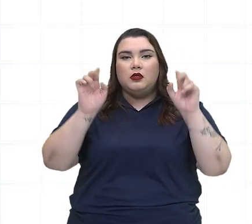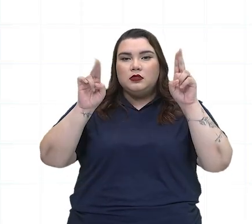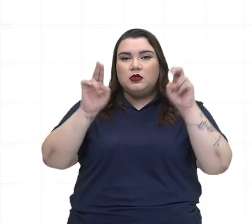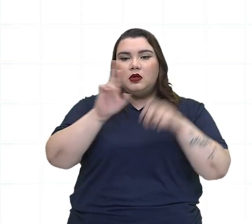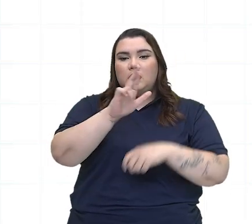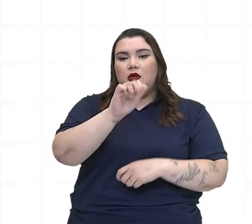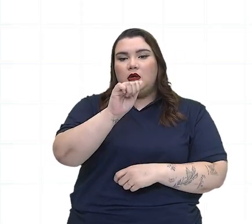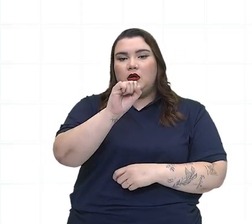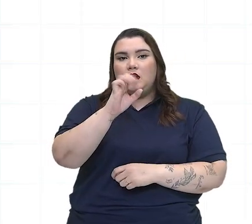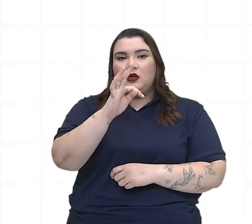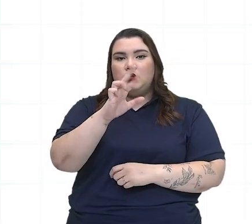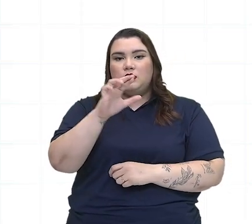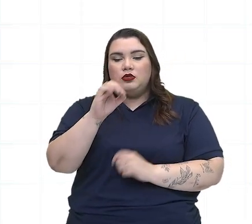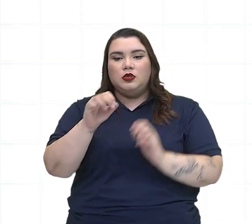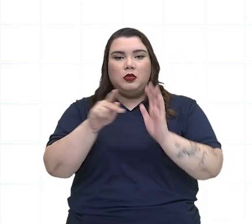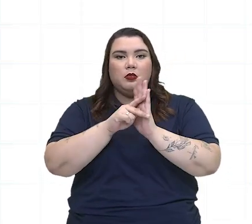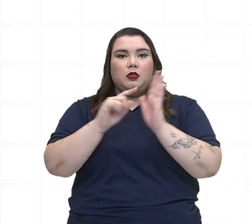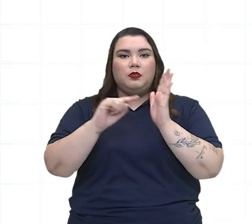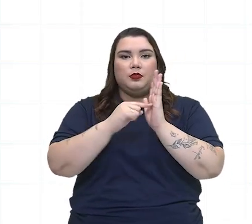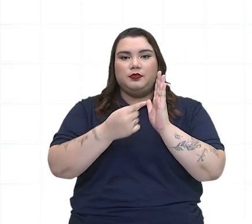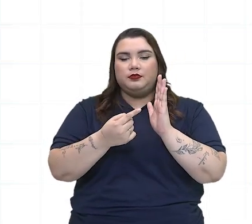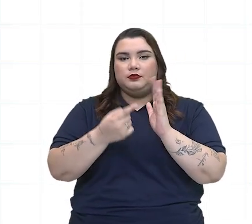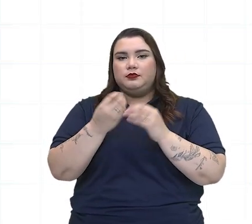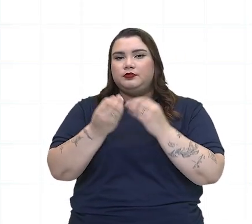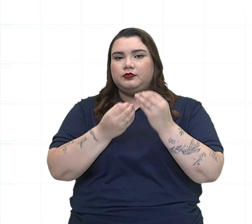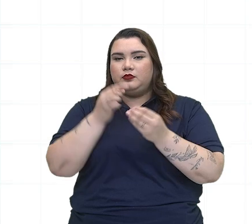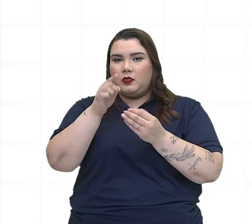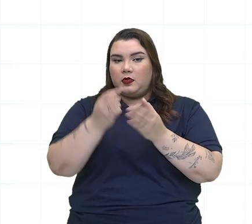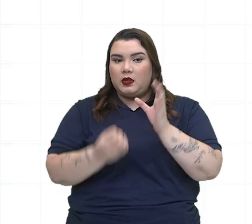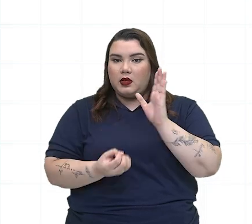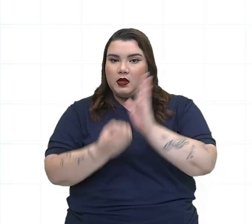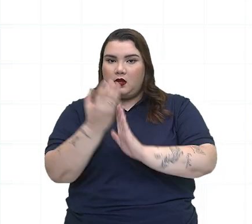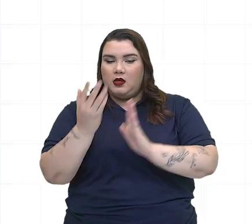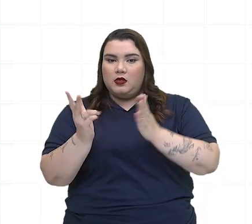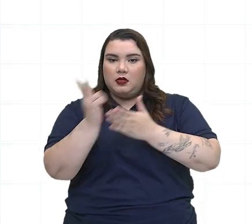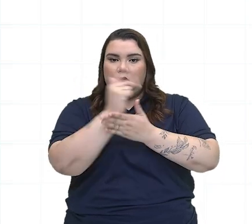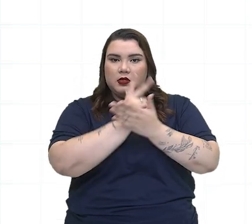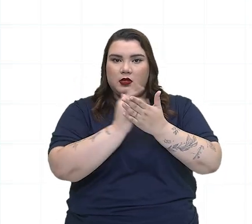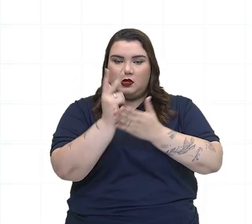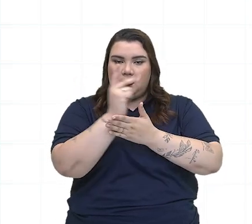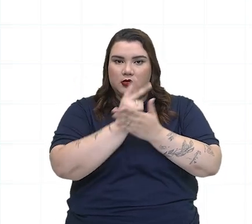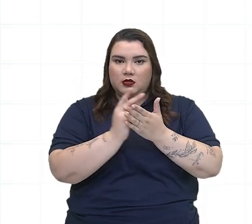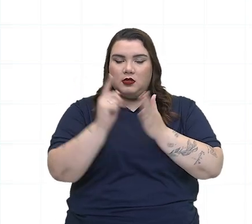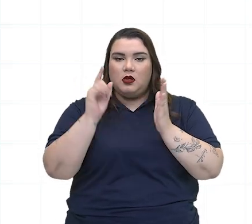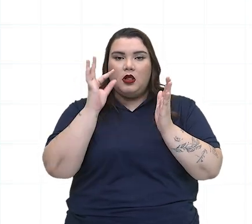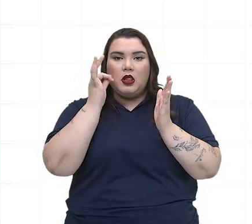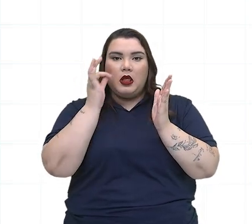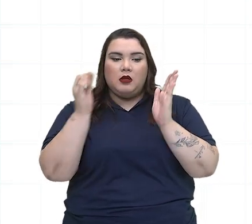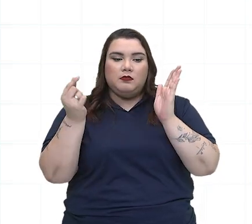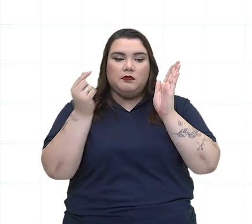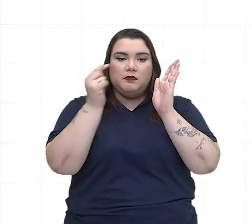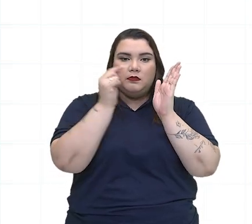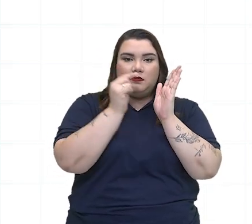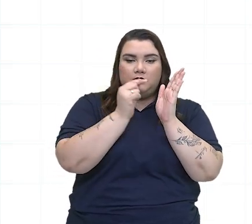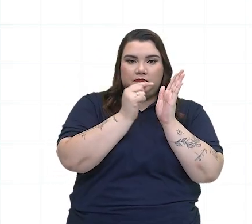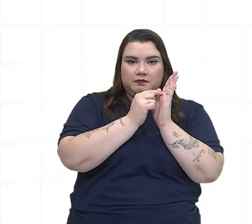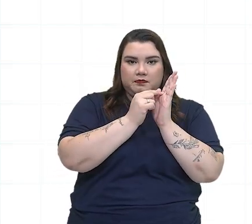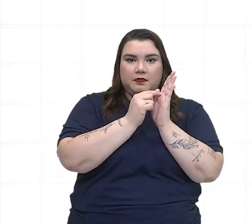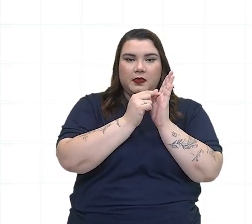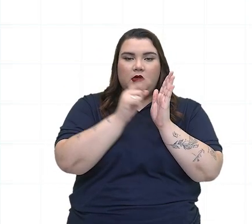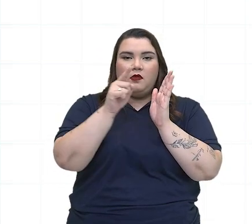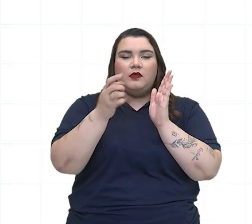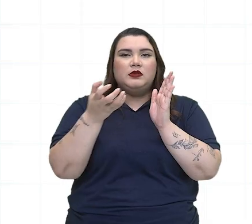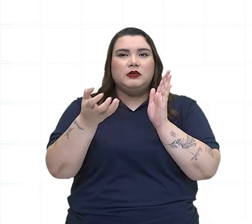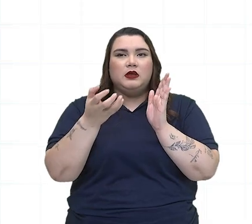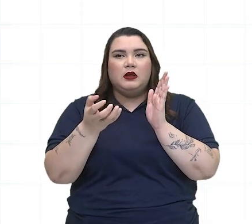do rastro de um ponto. Ora, você vai fazer um desenho, você vai encostar primeiro o lápis no caderno. Aí você